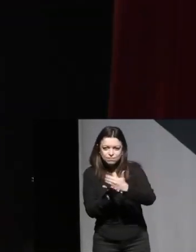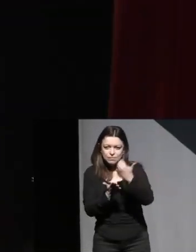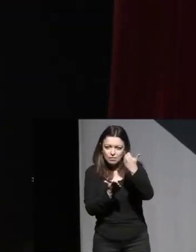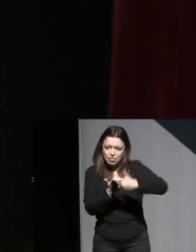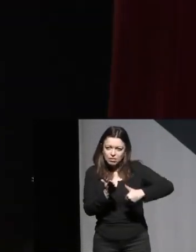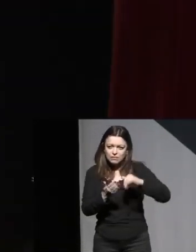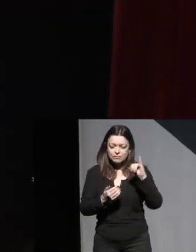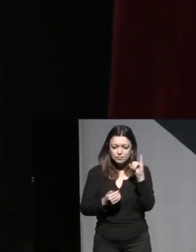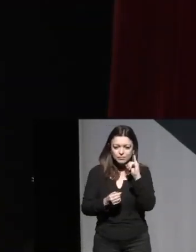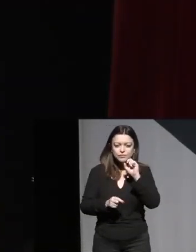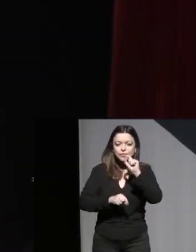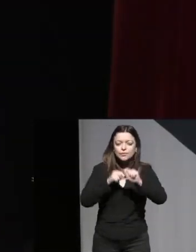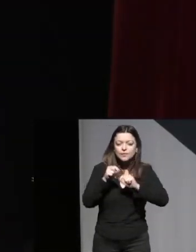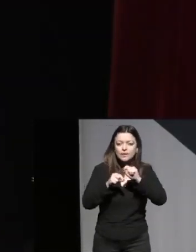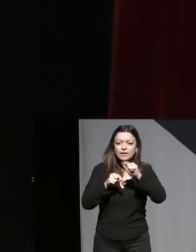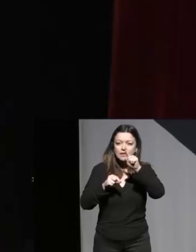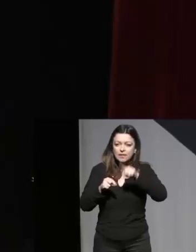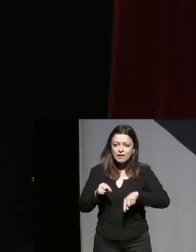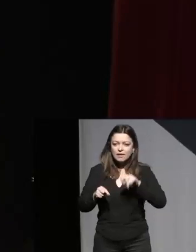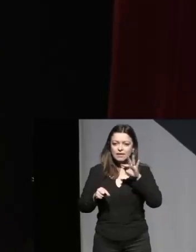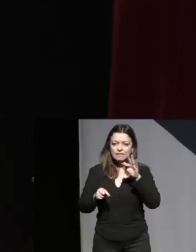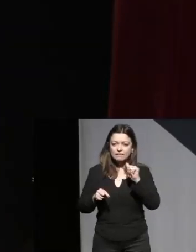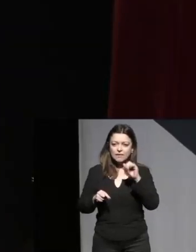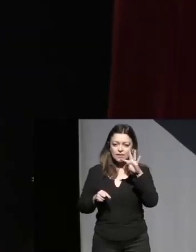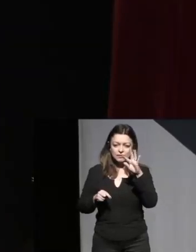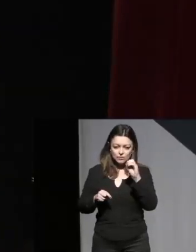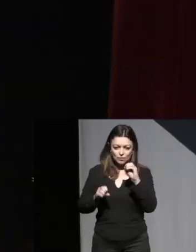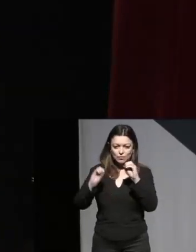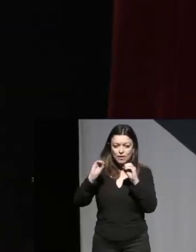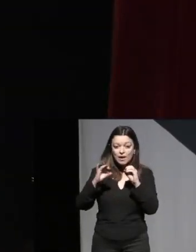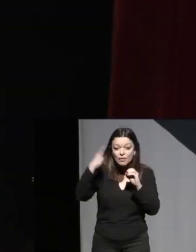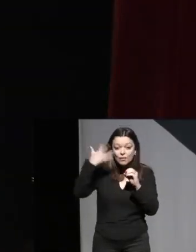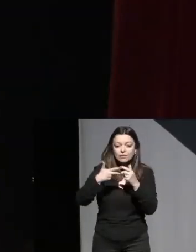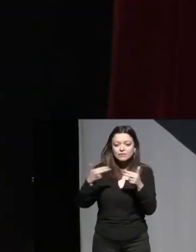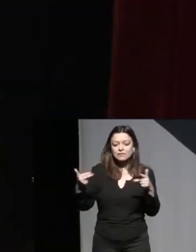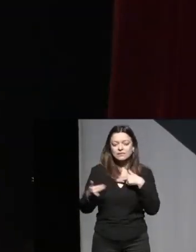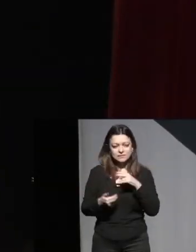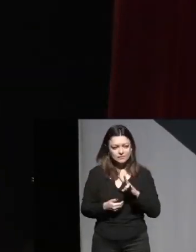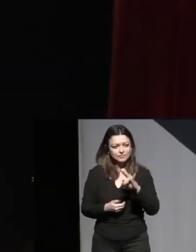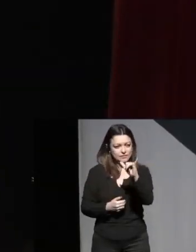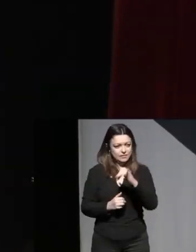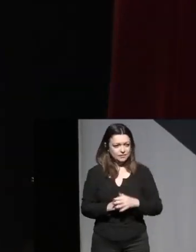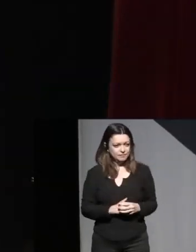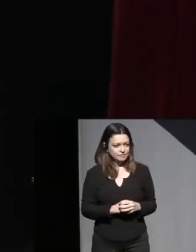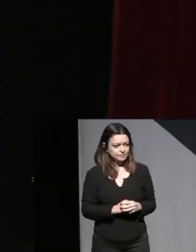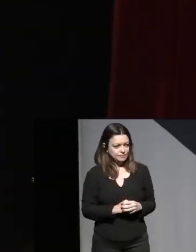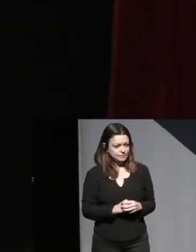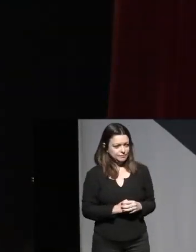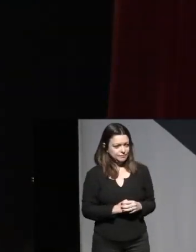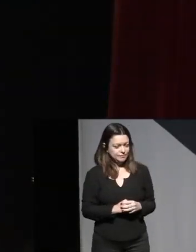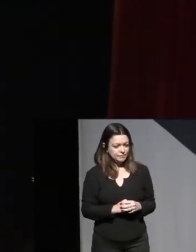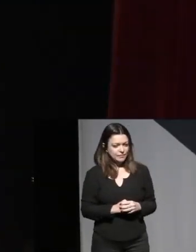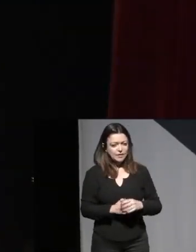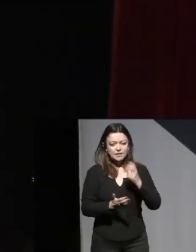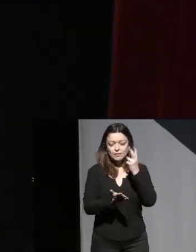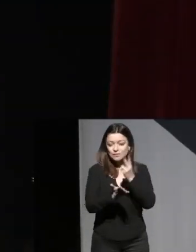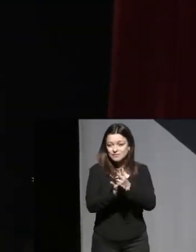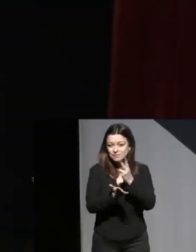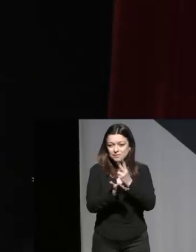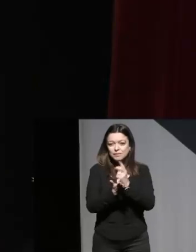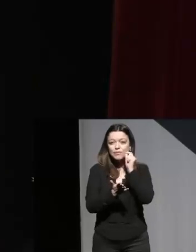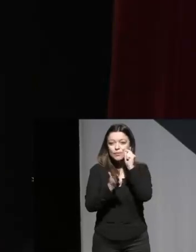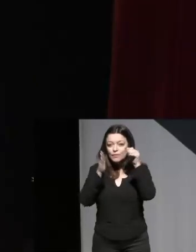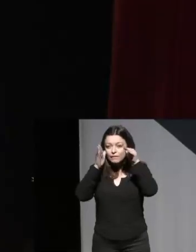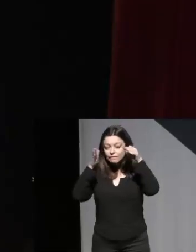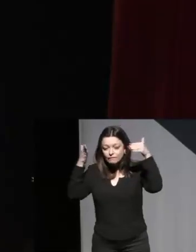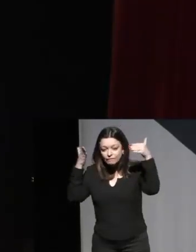ou incidem sobre um fato signo presuntivo de riqueza. É por isso que o enfoque não deve estar na